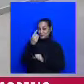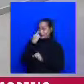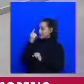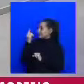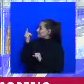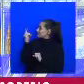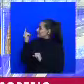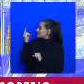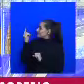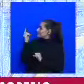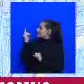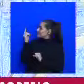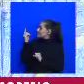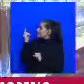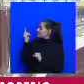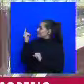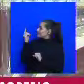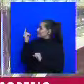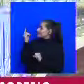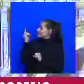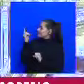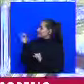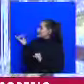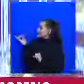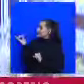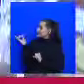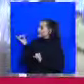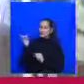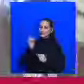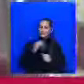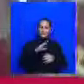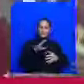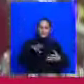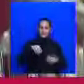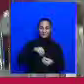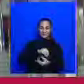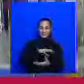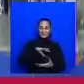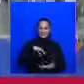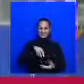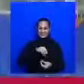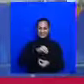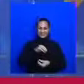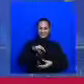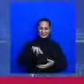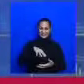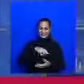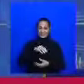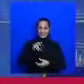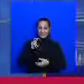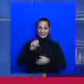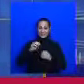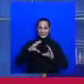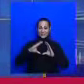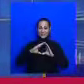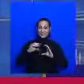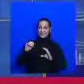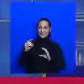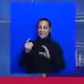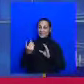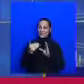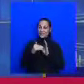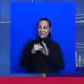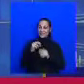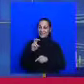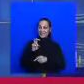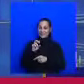Bolas posicionadas. Valendo. Globo carregado embaralhando 50 bolas numeradas de 0